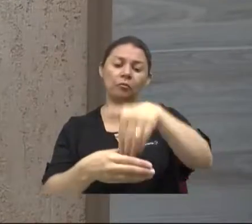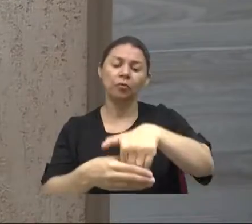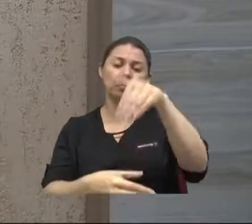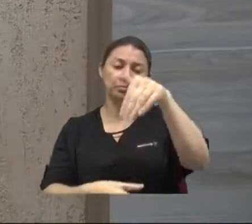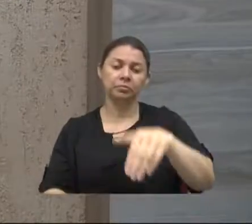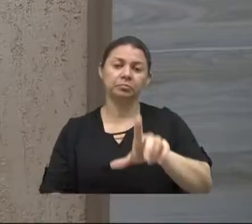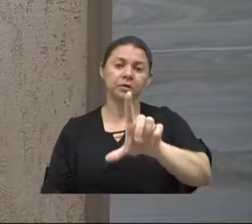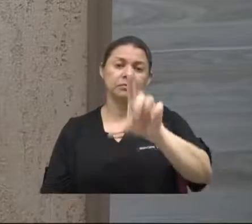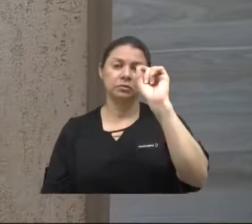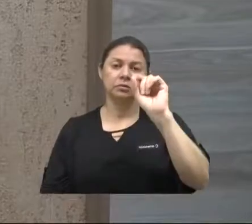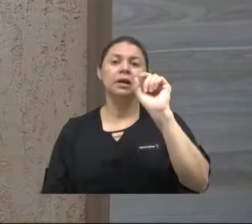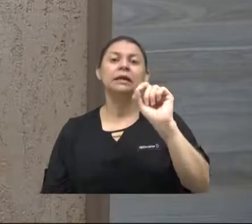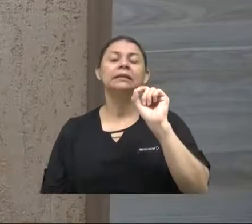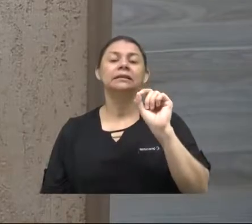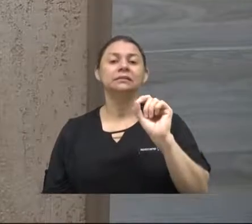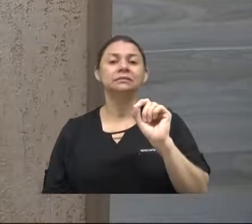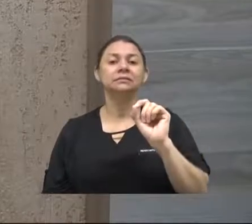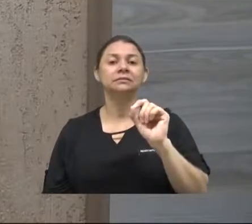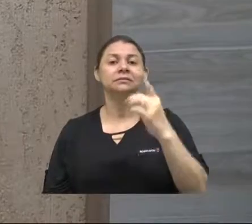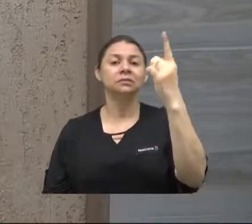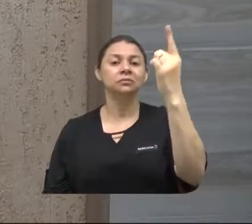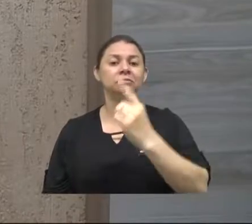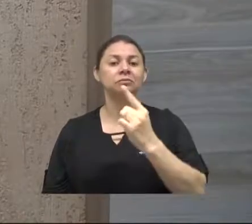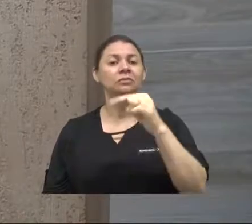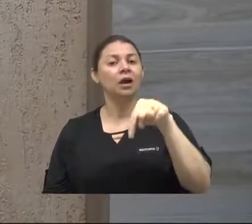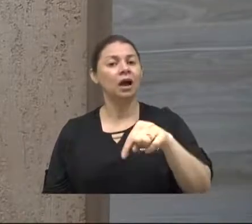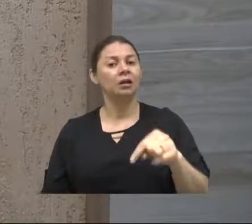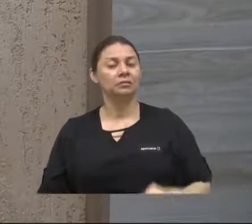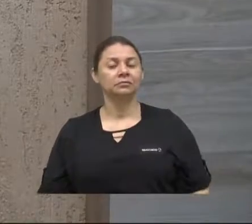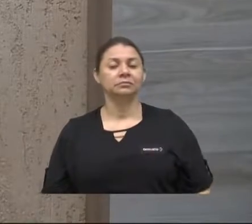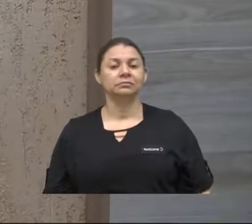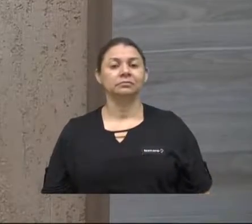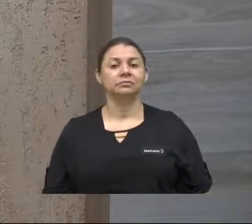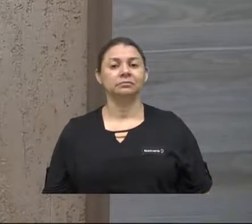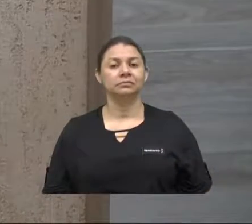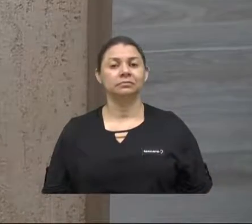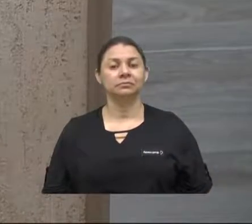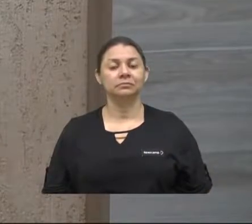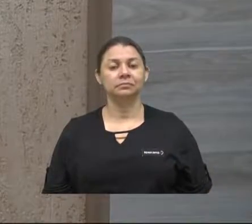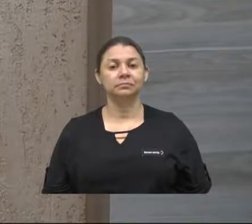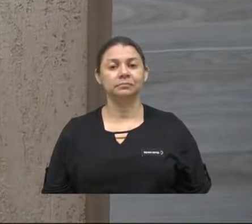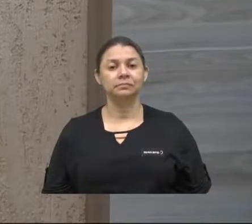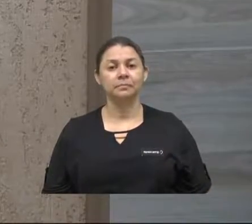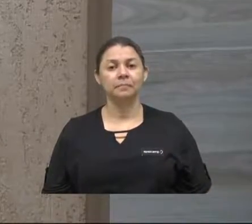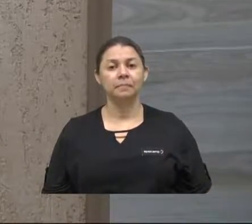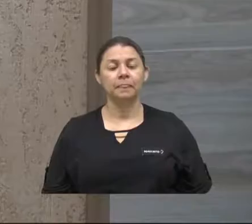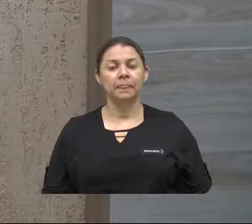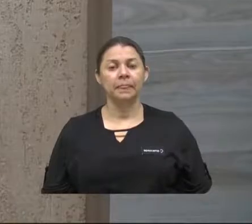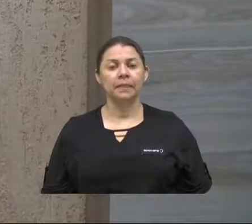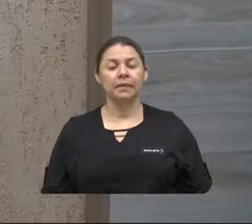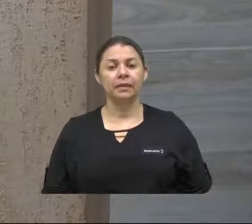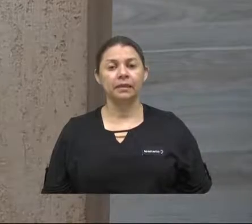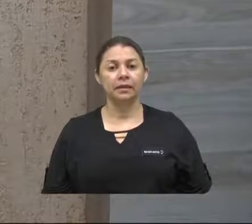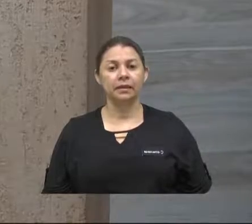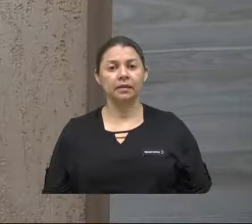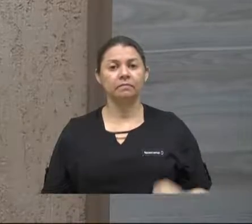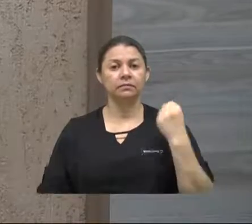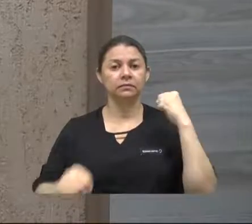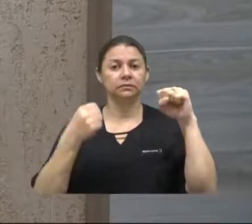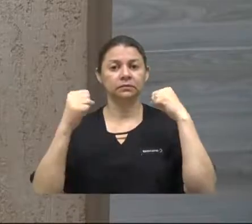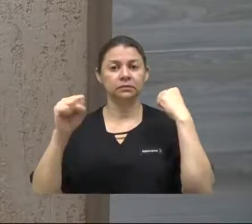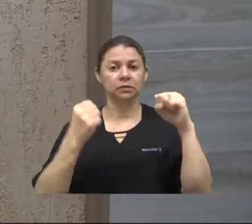aqui, nem sei quantos minutos eu tenho, quantos, pouco. Salmo 103.